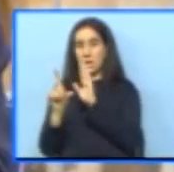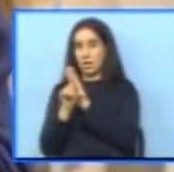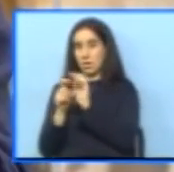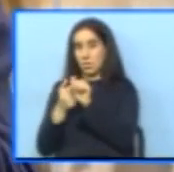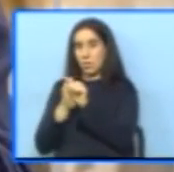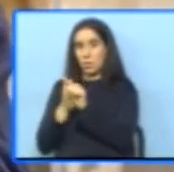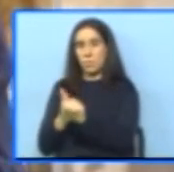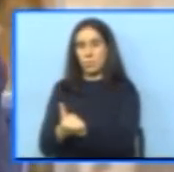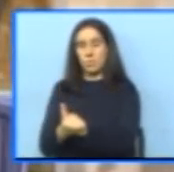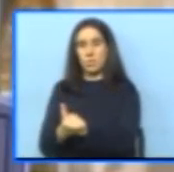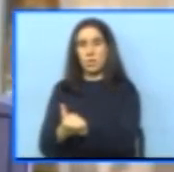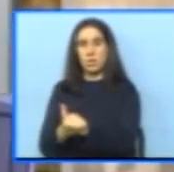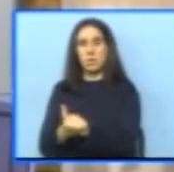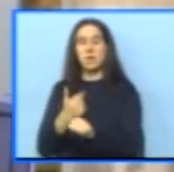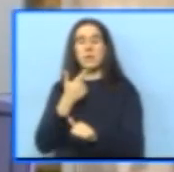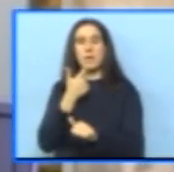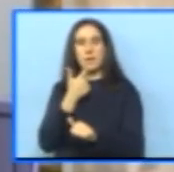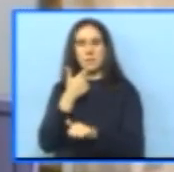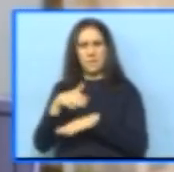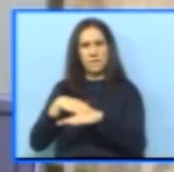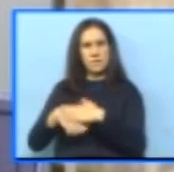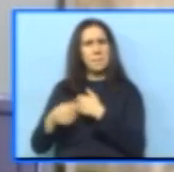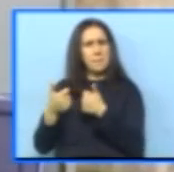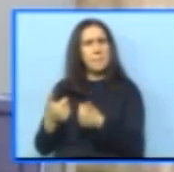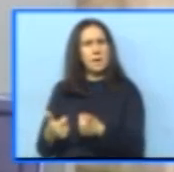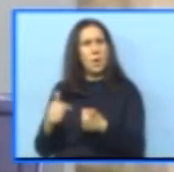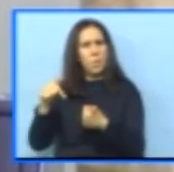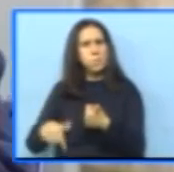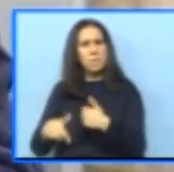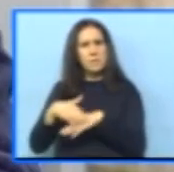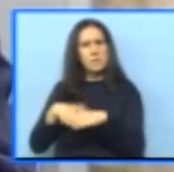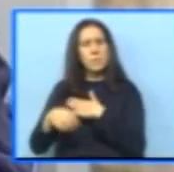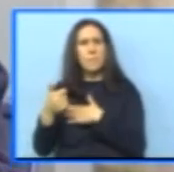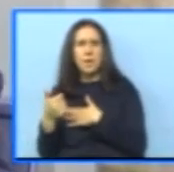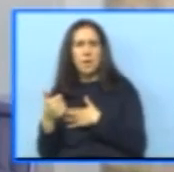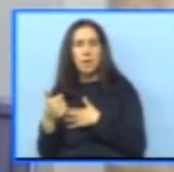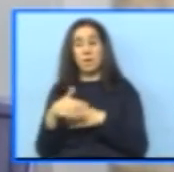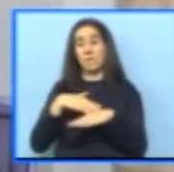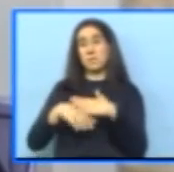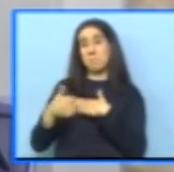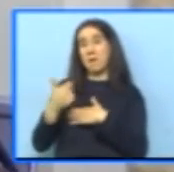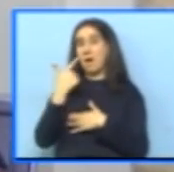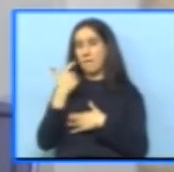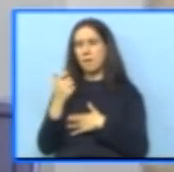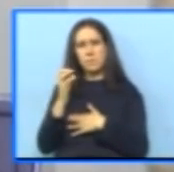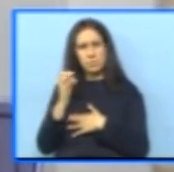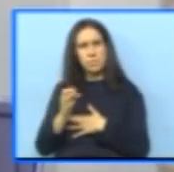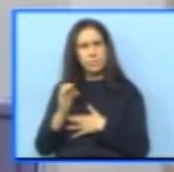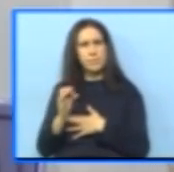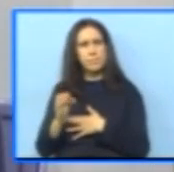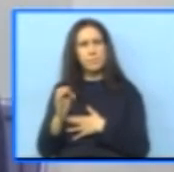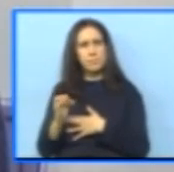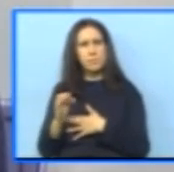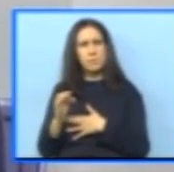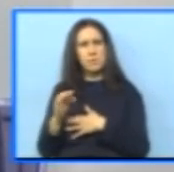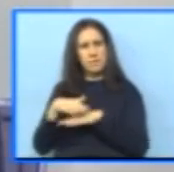é logo à partida fazer uma coisa bem feita? É logo fazer o bem? Se calhar fazer uma coisa bem feita será, mas é verdadeiramente